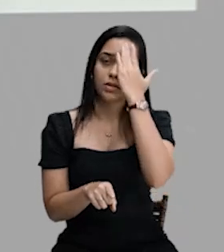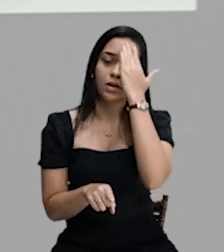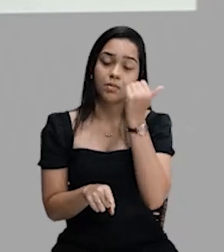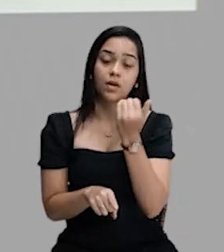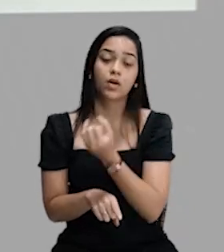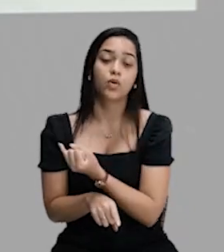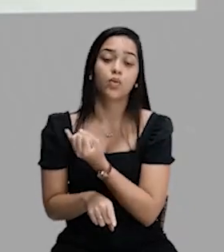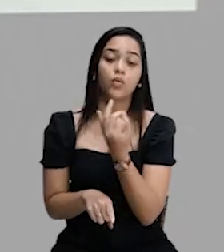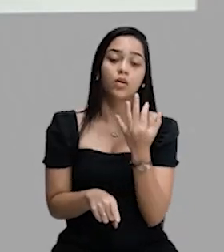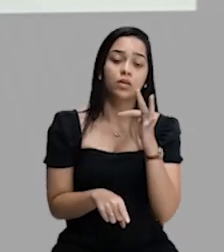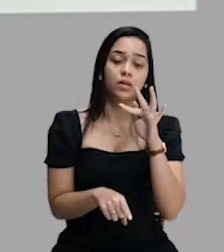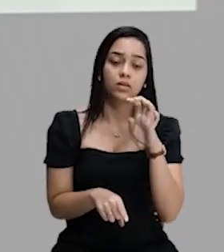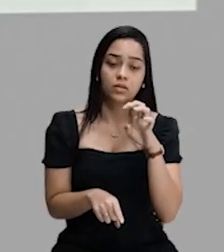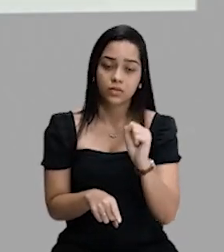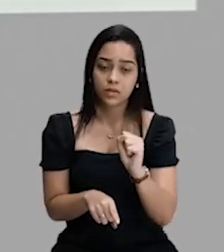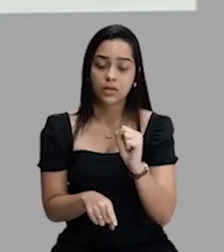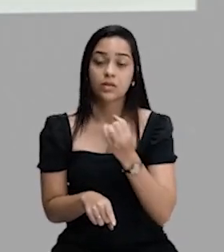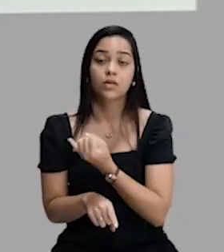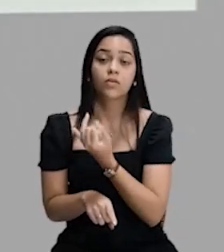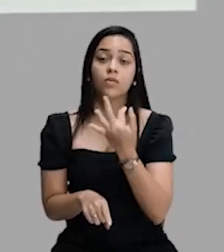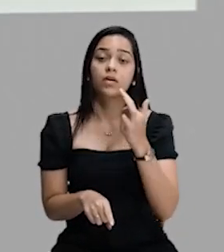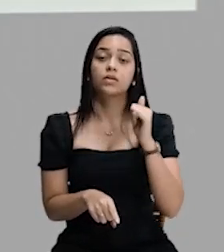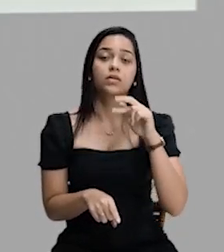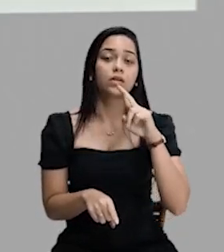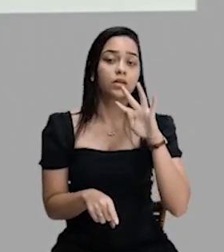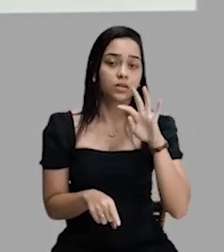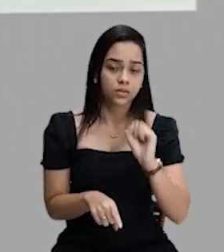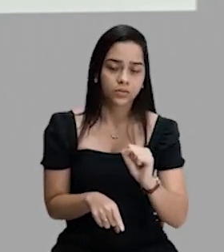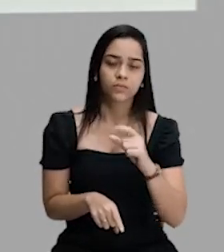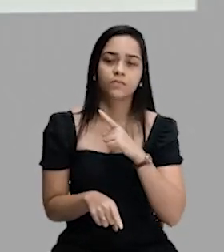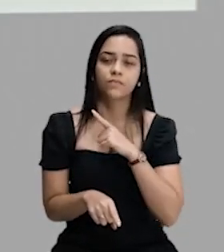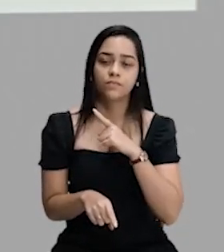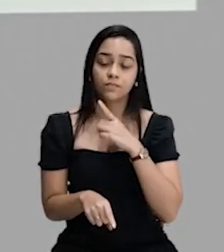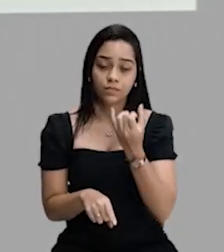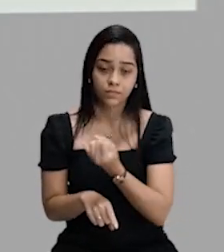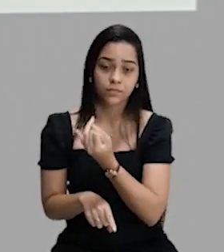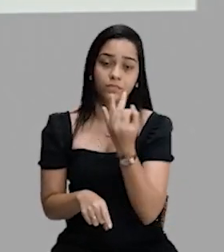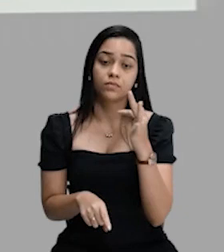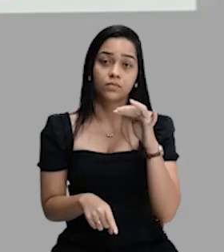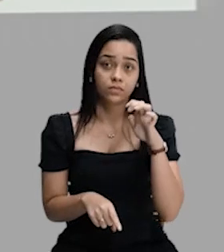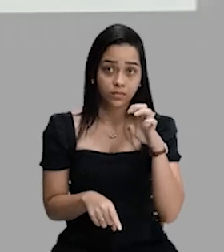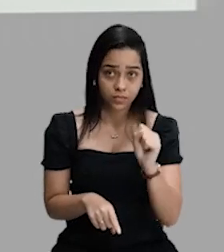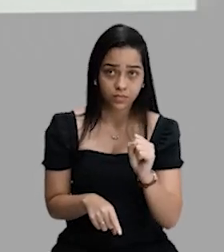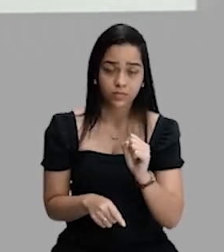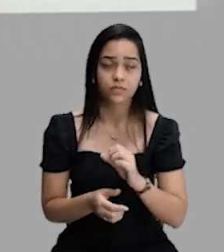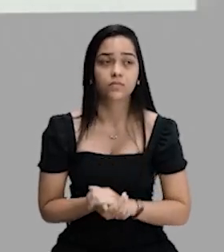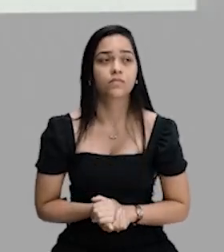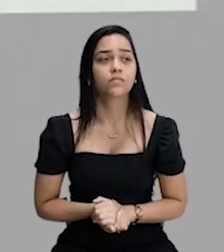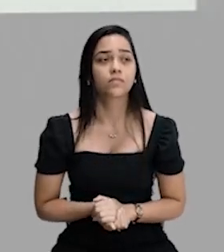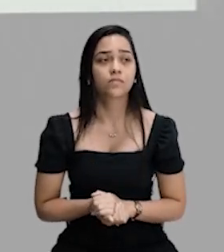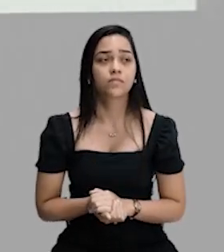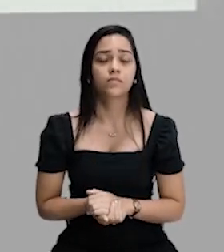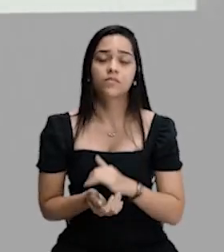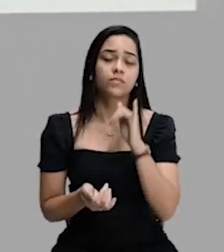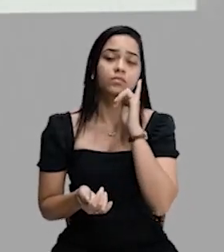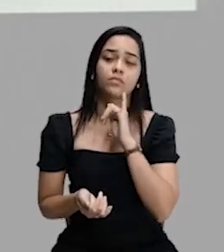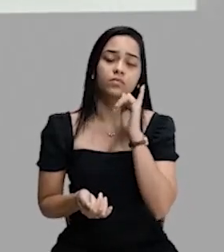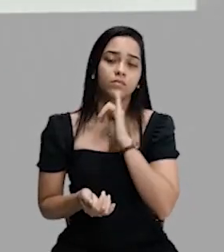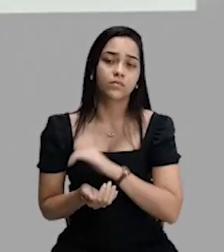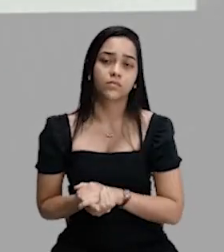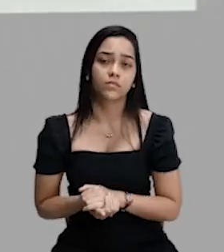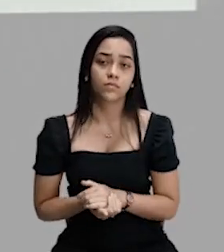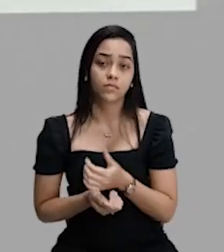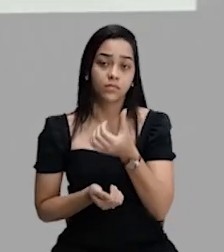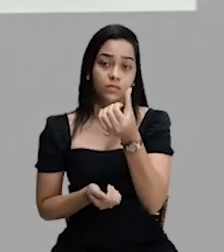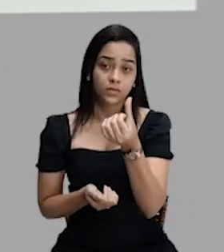quantas faces quantas arestas ele tem com a quantidade faz olha só por exemplo são